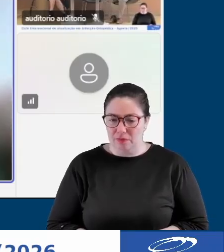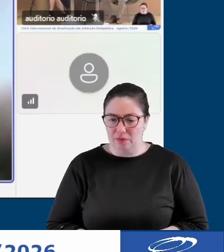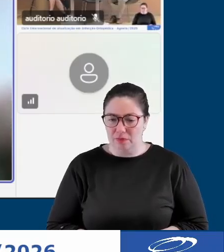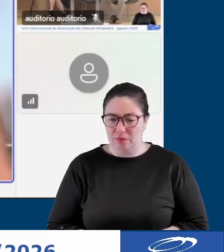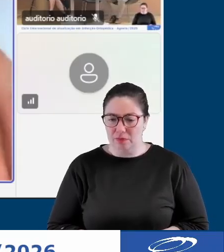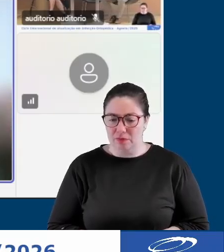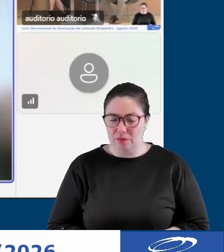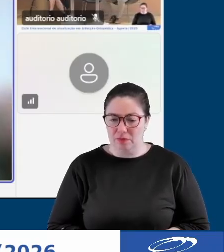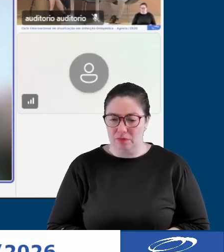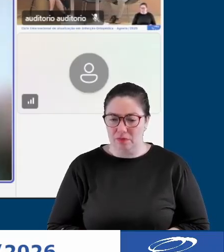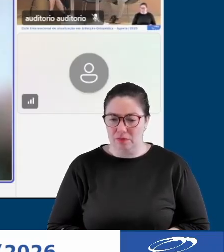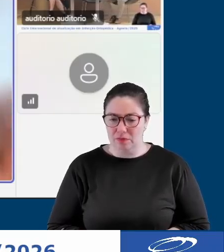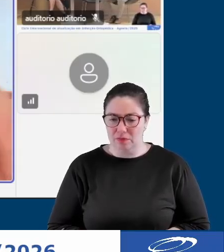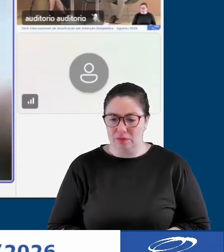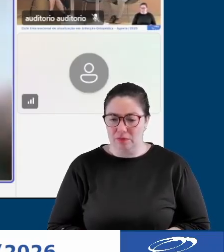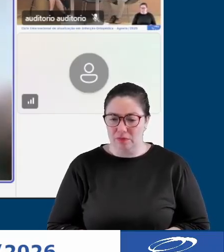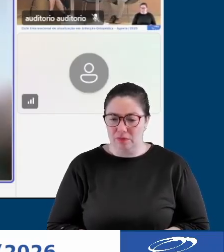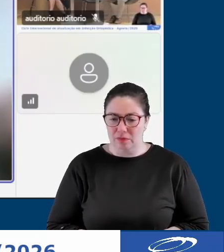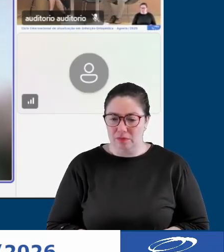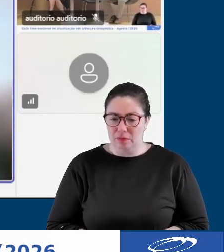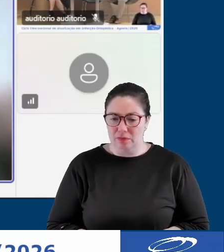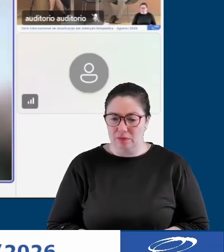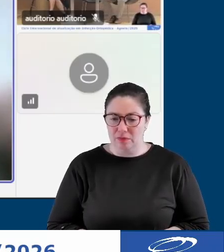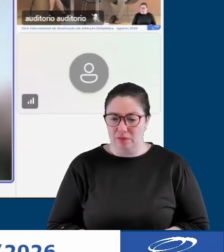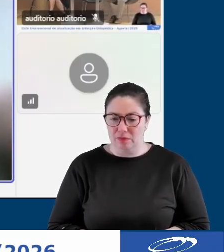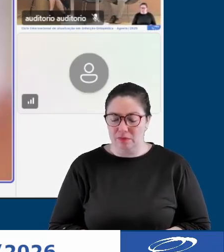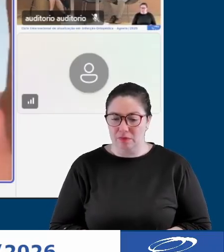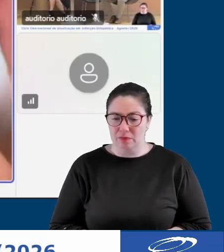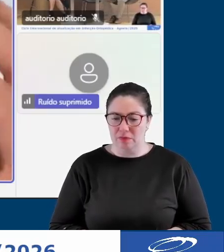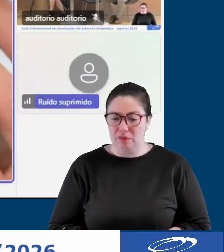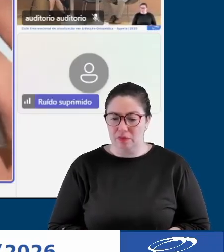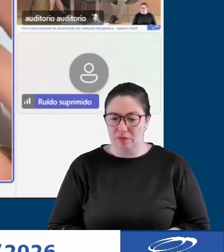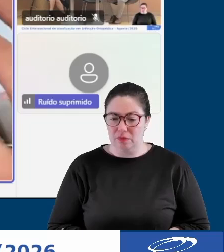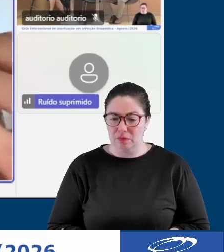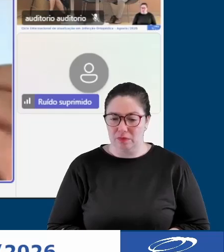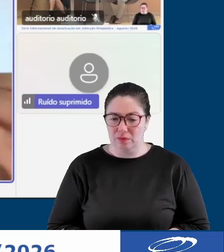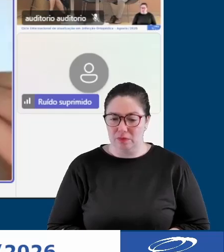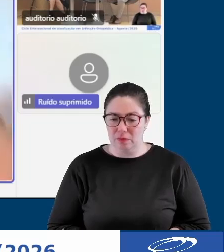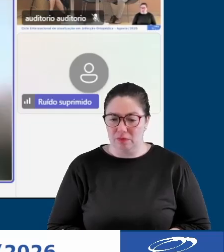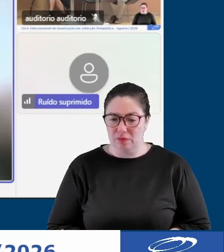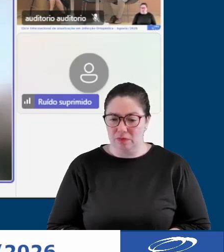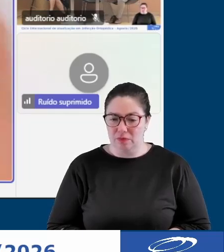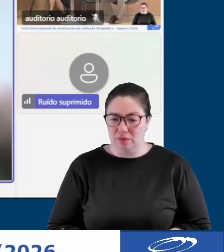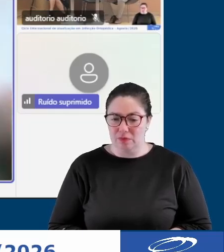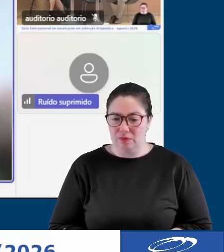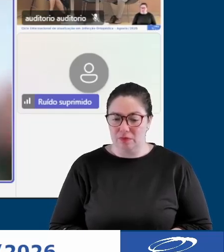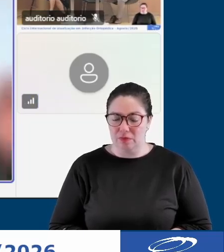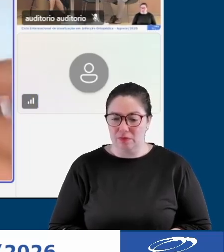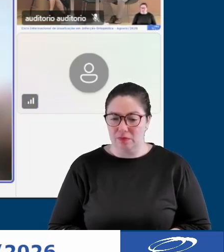pretty vascularized, you will have inflammation because of the surgery. It will just, go into the system. It will just be